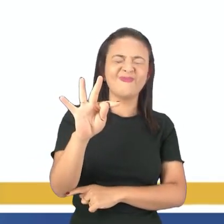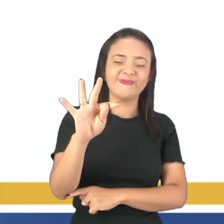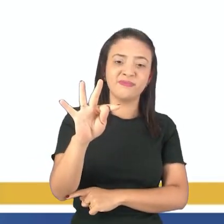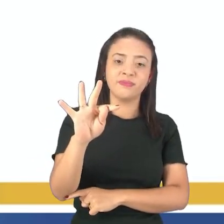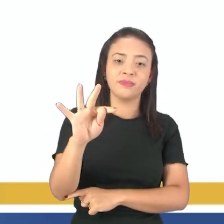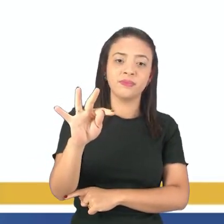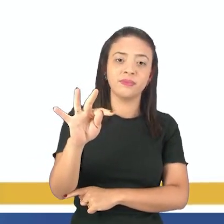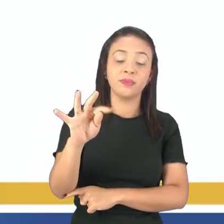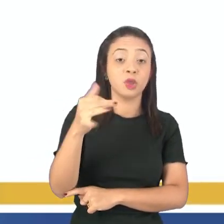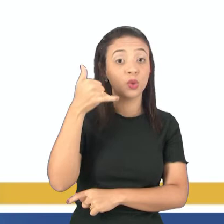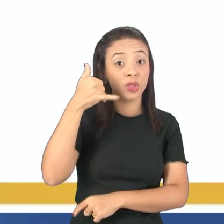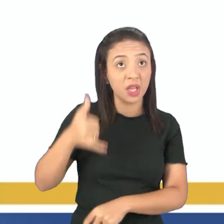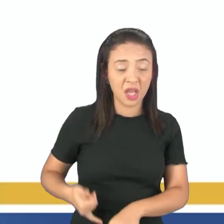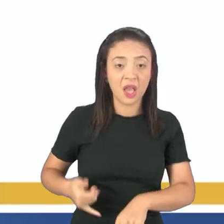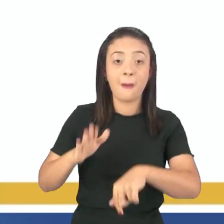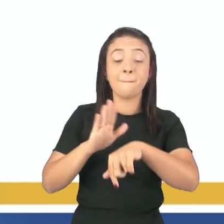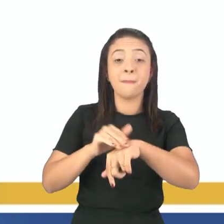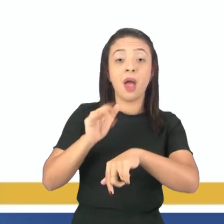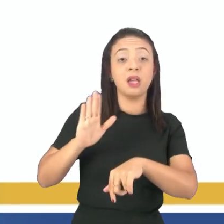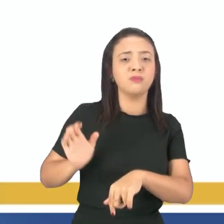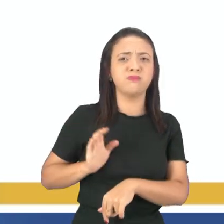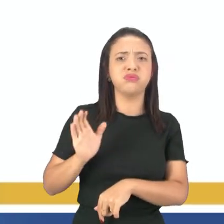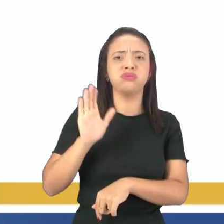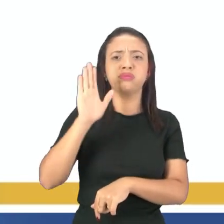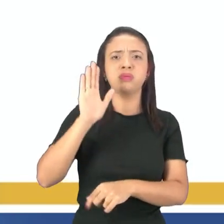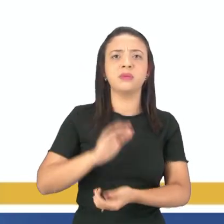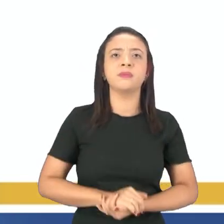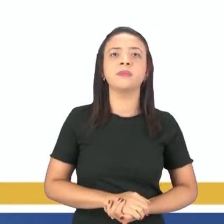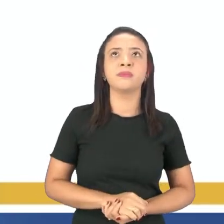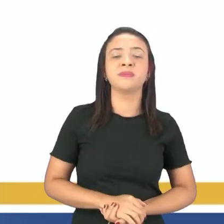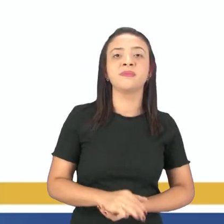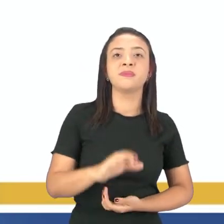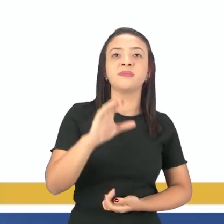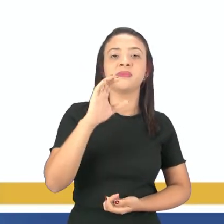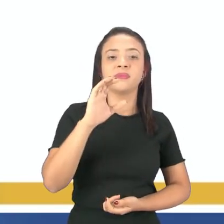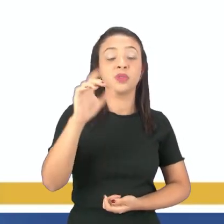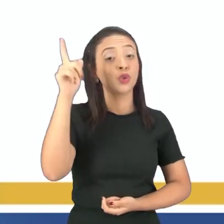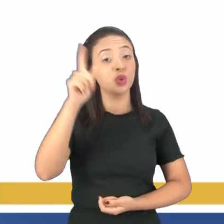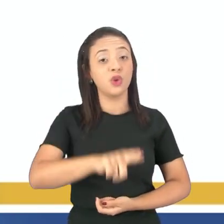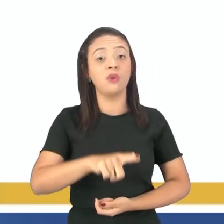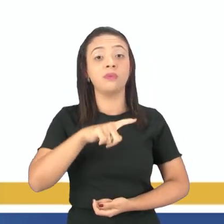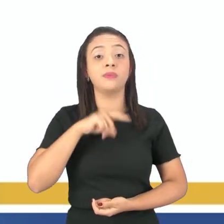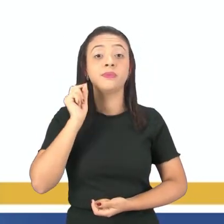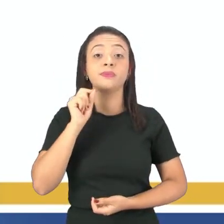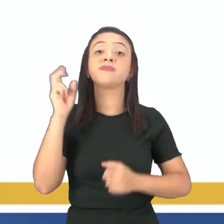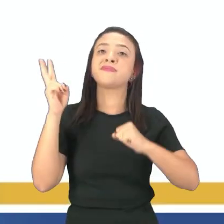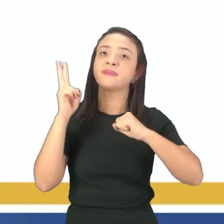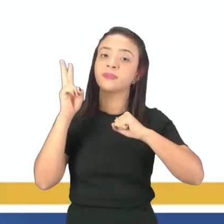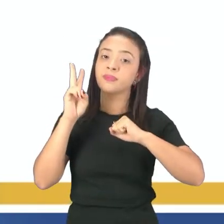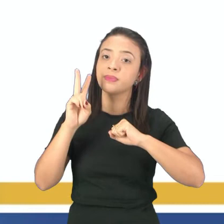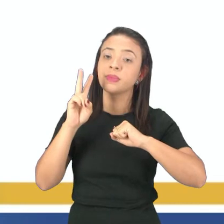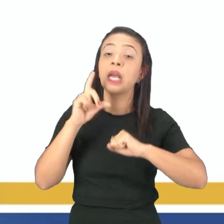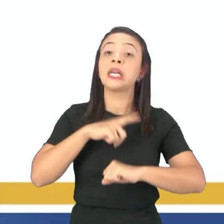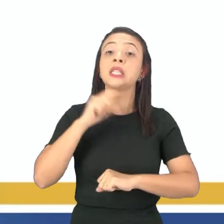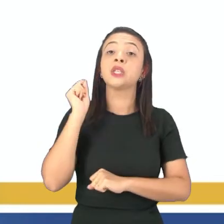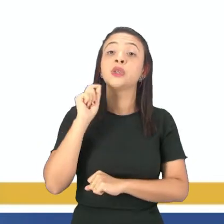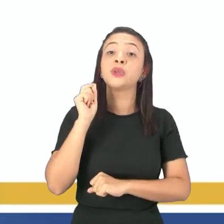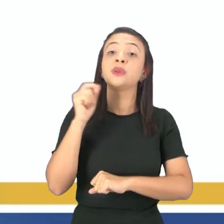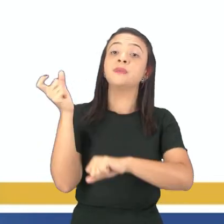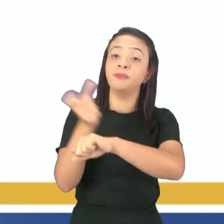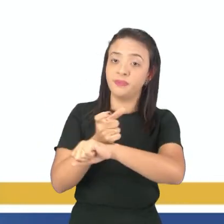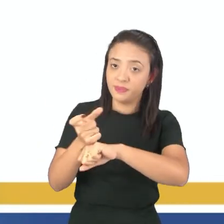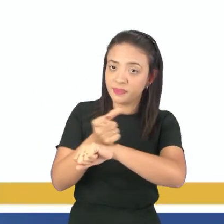cell phone. O celular mais caro. E na letra C, novamente, a gente tem a gente